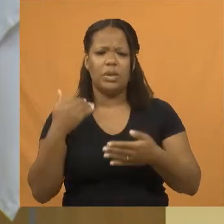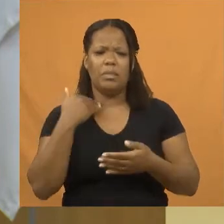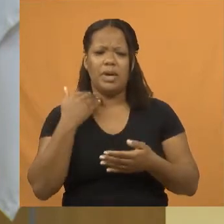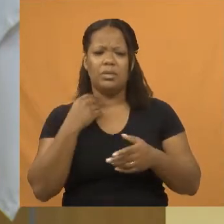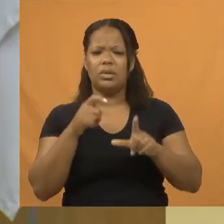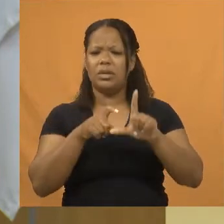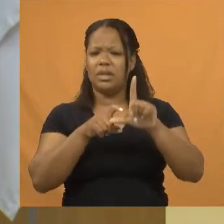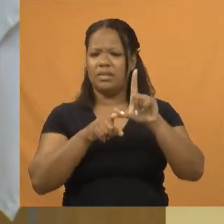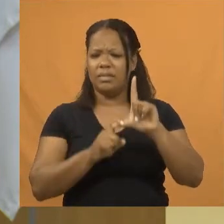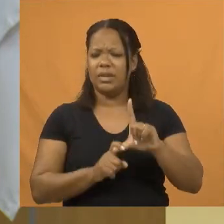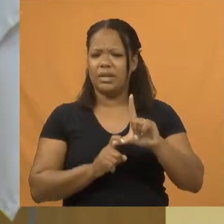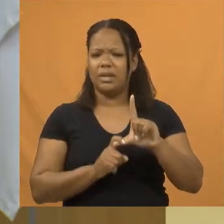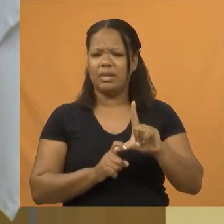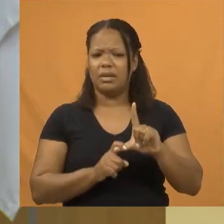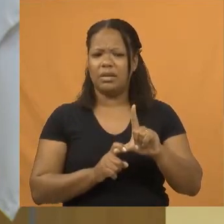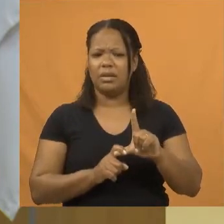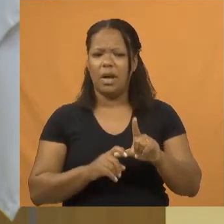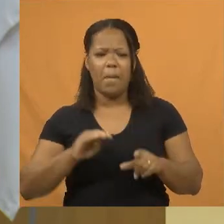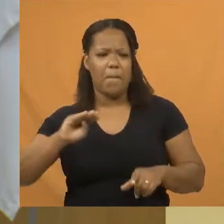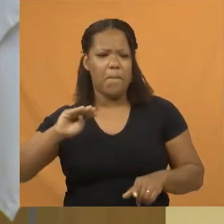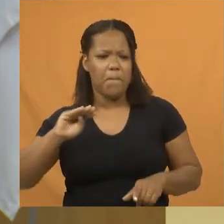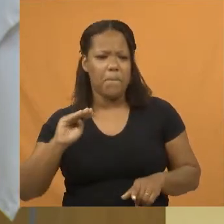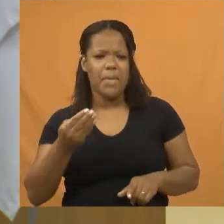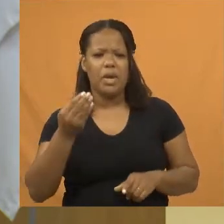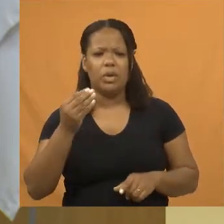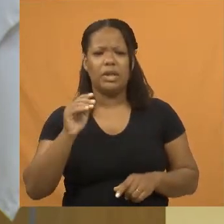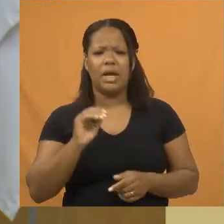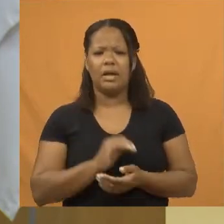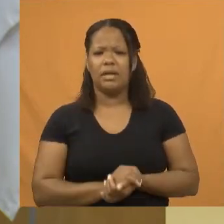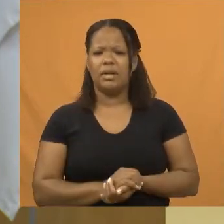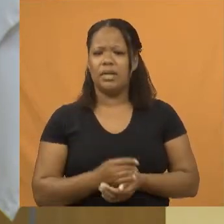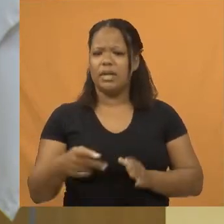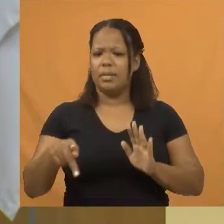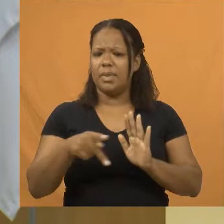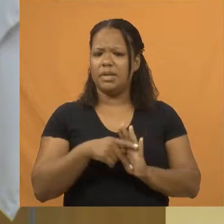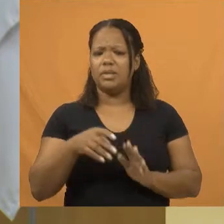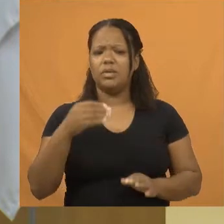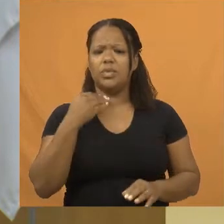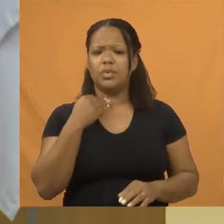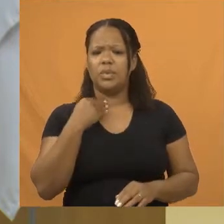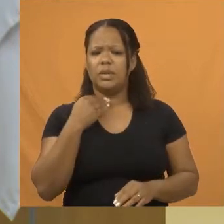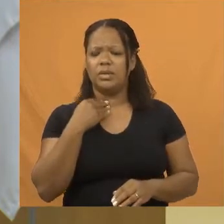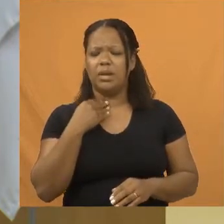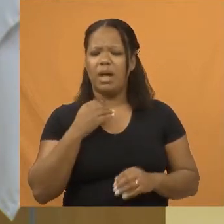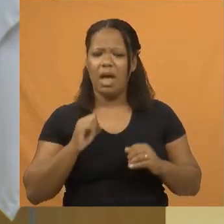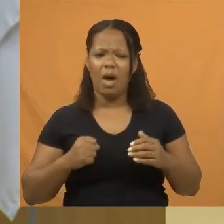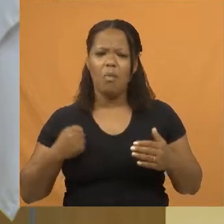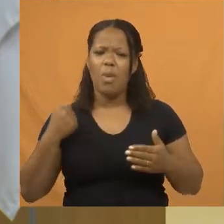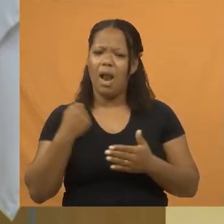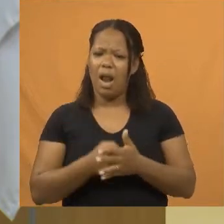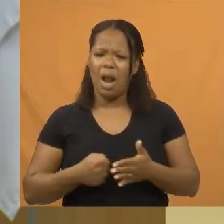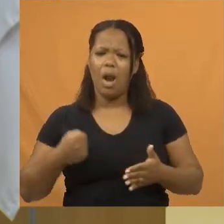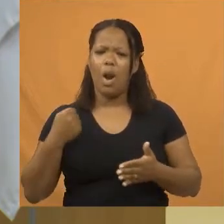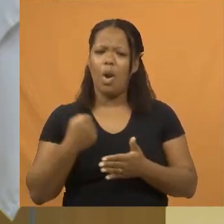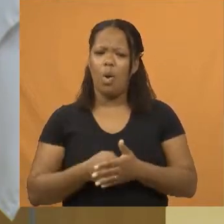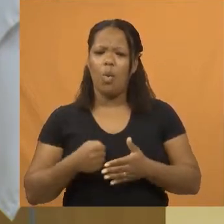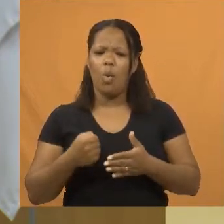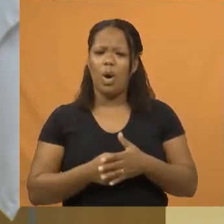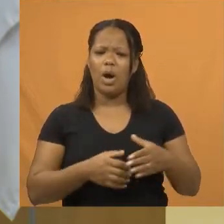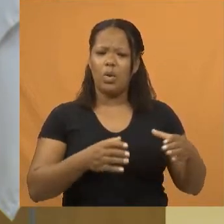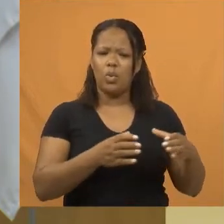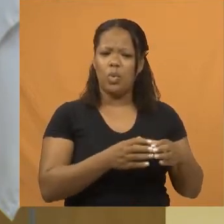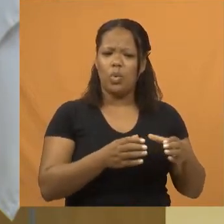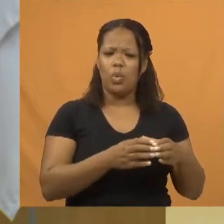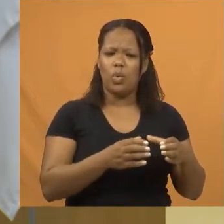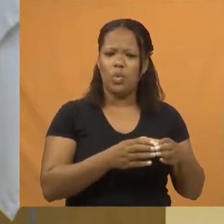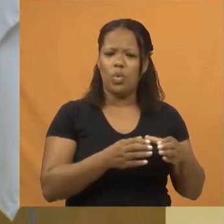da Previdência e devedores bilionários que são do sistema financeiro. Então aqui é uma luta, né, entre o sistema